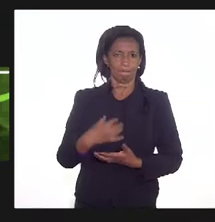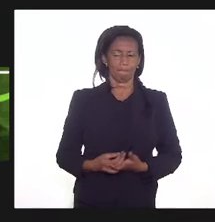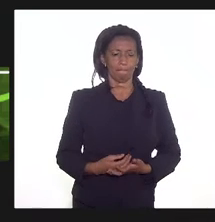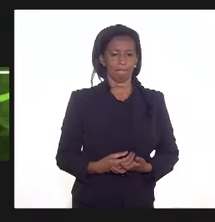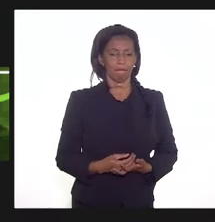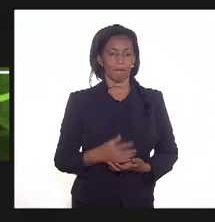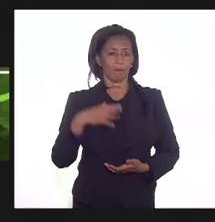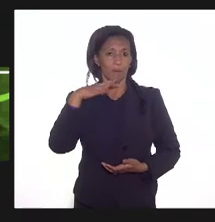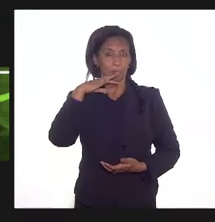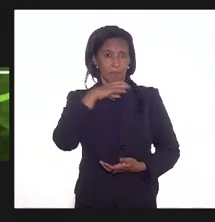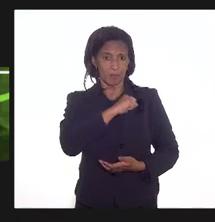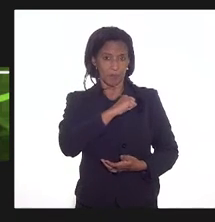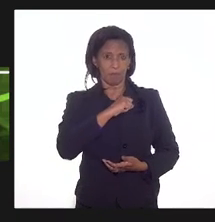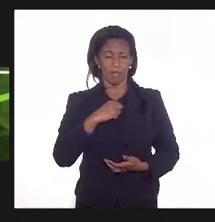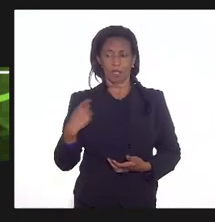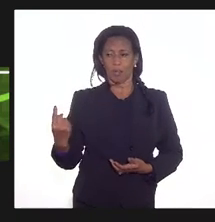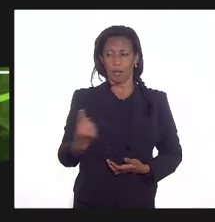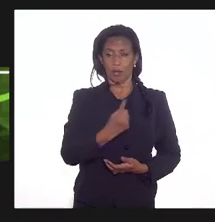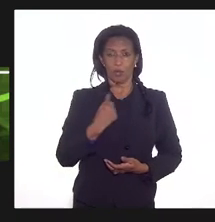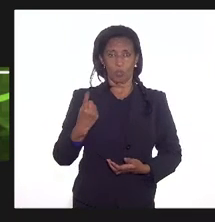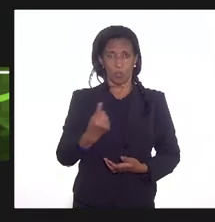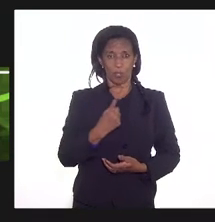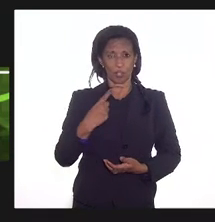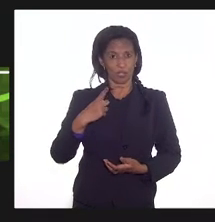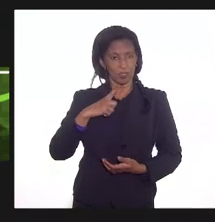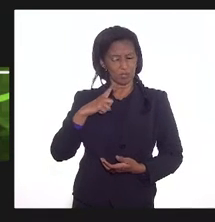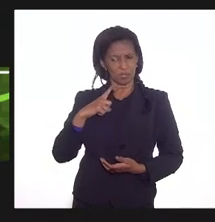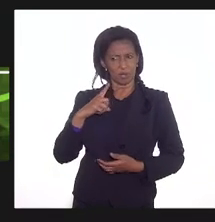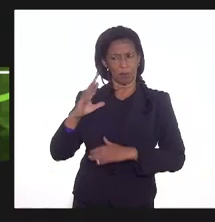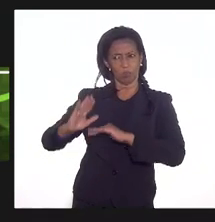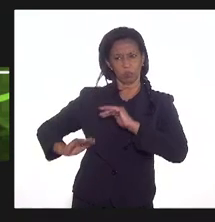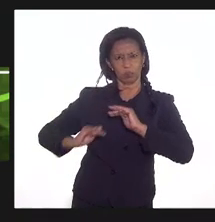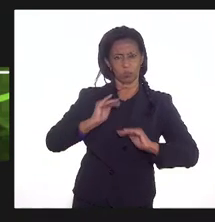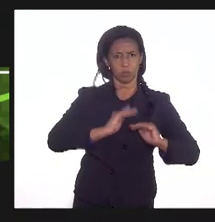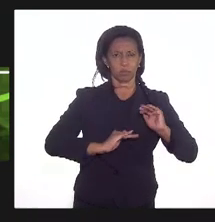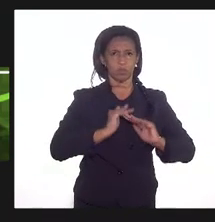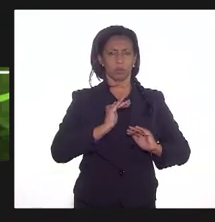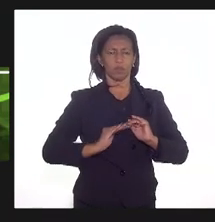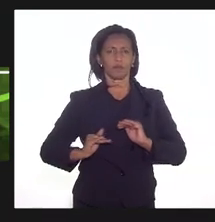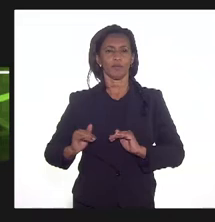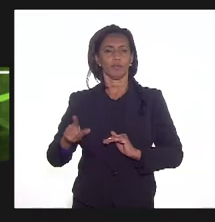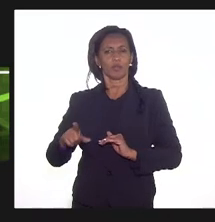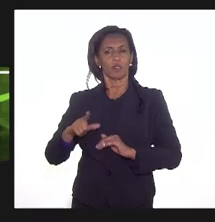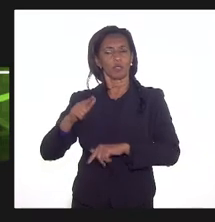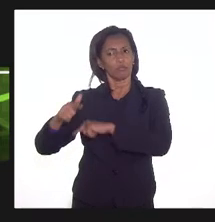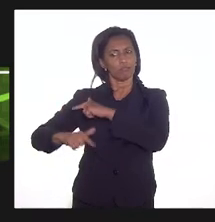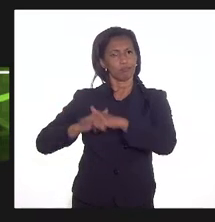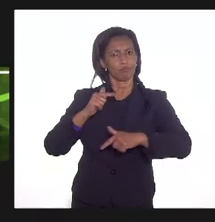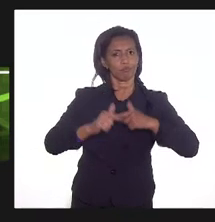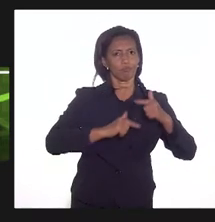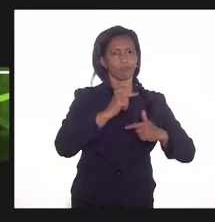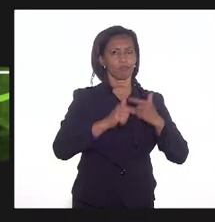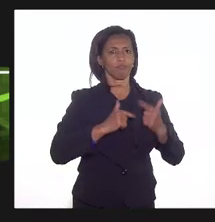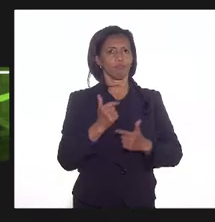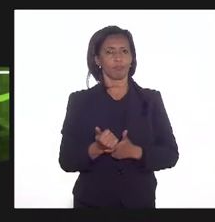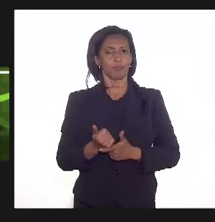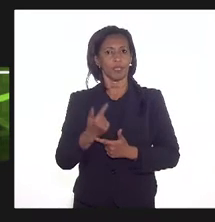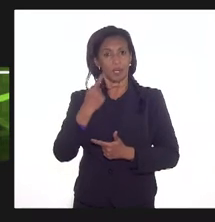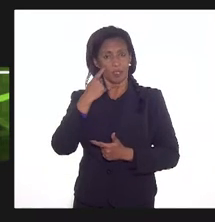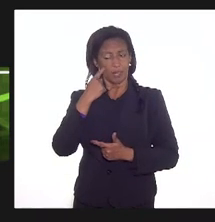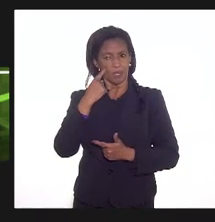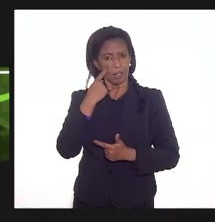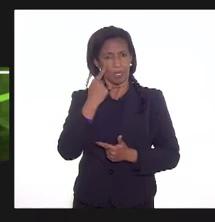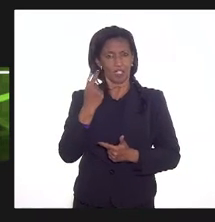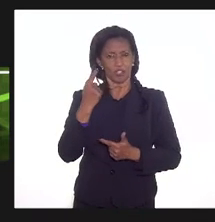a gente pode perceber que a gente nós temos os médicos de homens que estão à frente da pandemia lutando que a gente reverencia